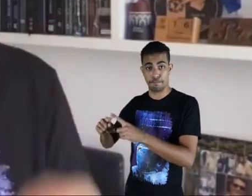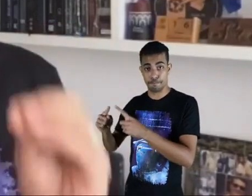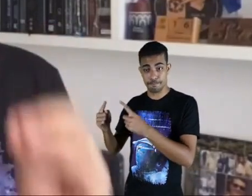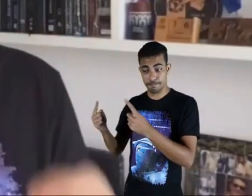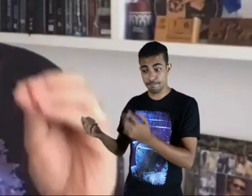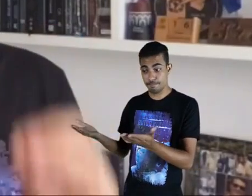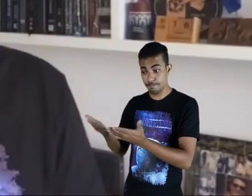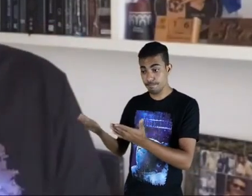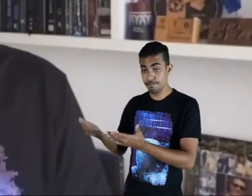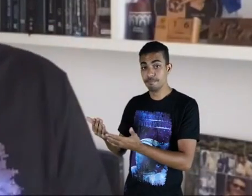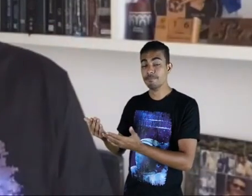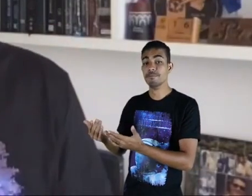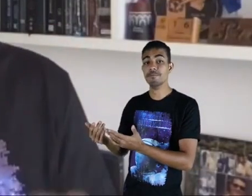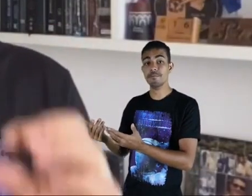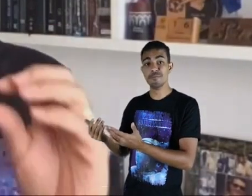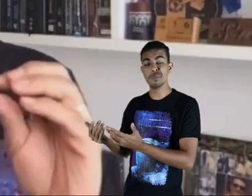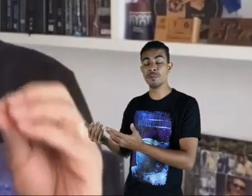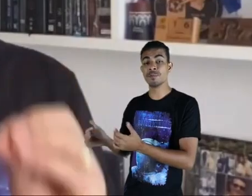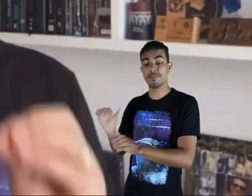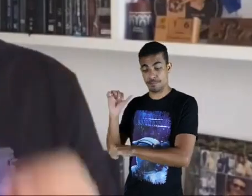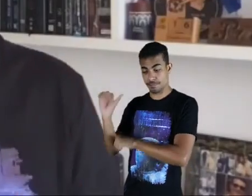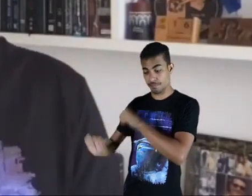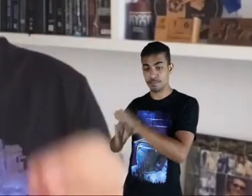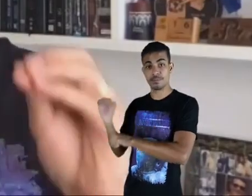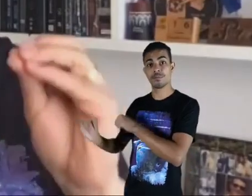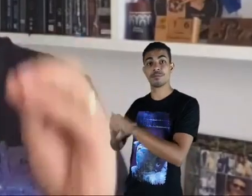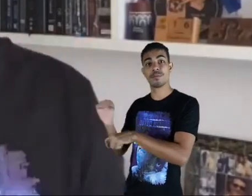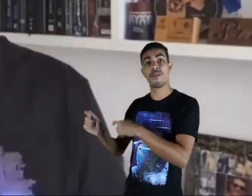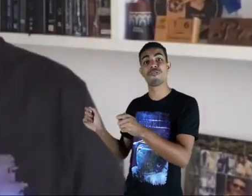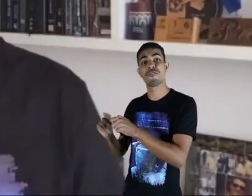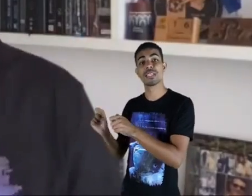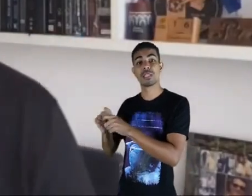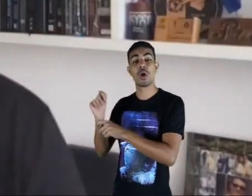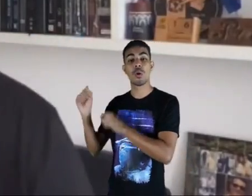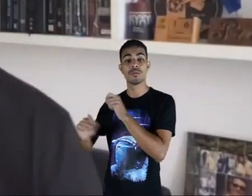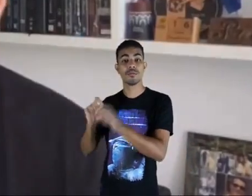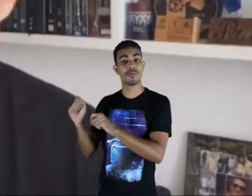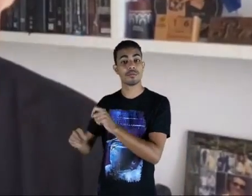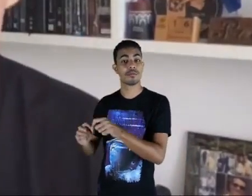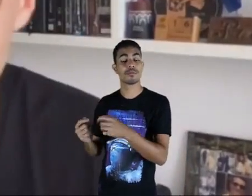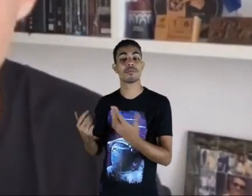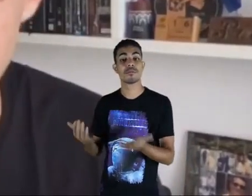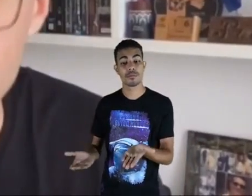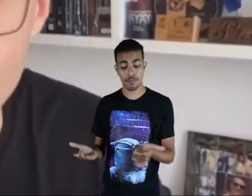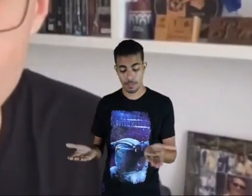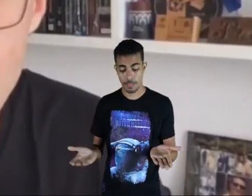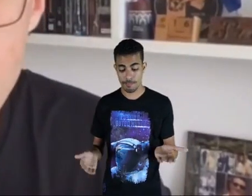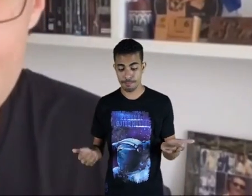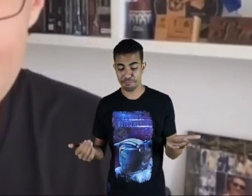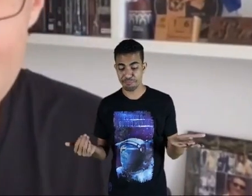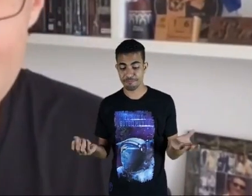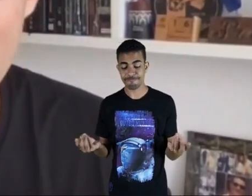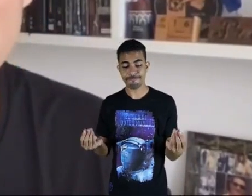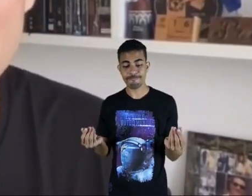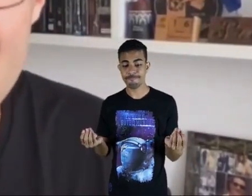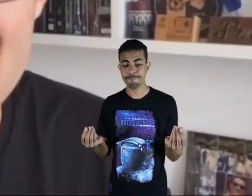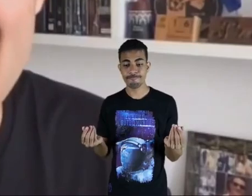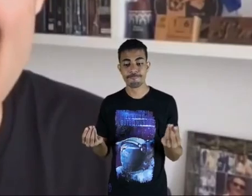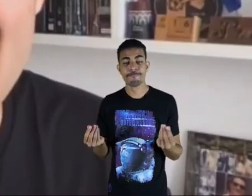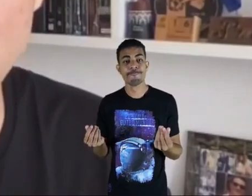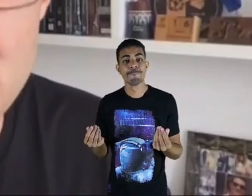no sangue de Jesus, ela passou a fazer parte nada mais, nada menos